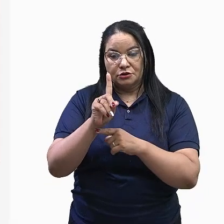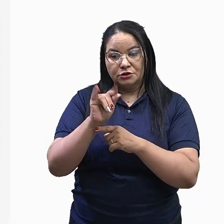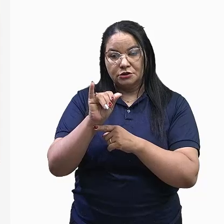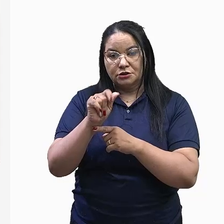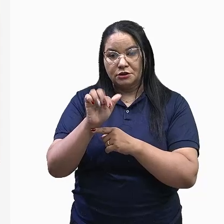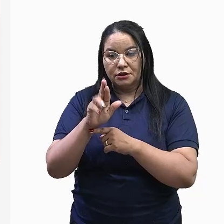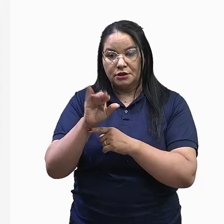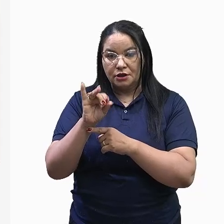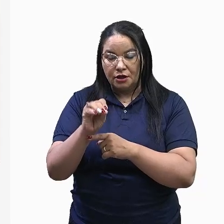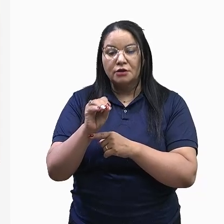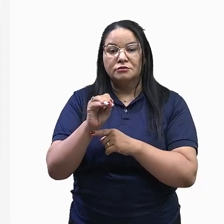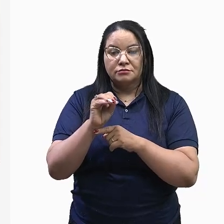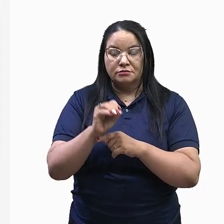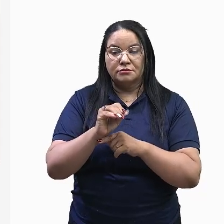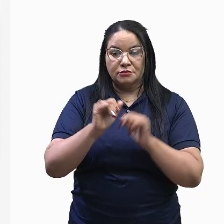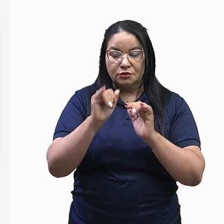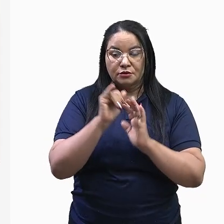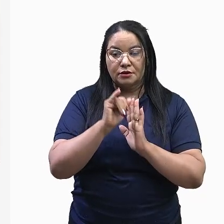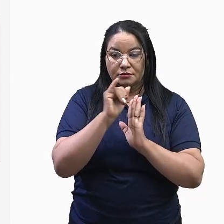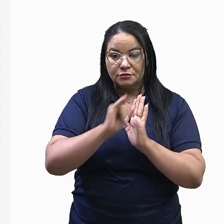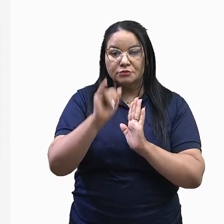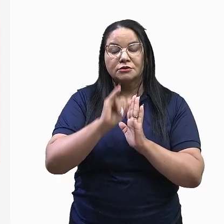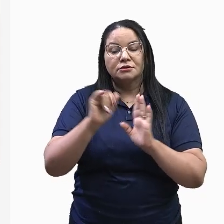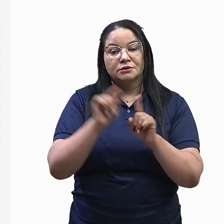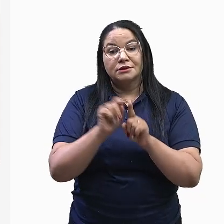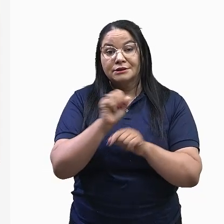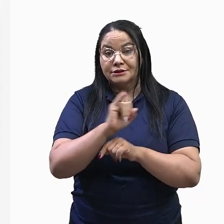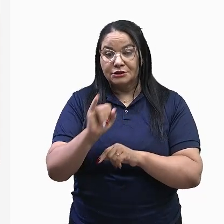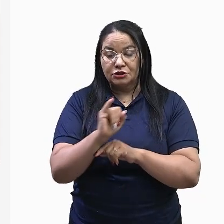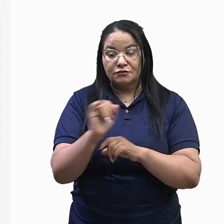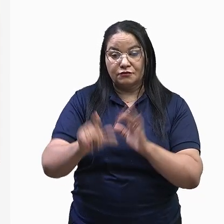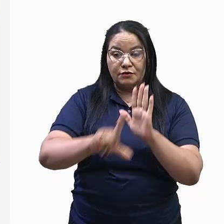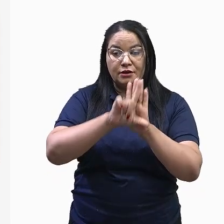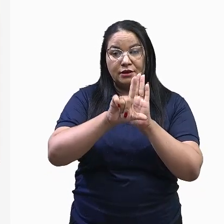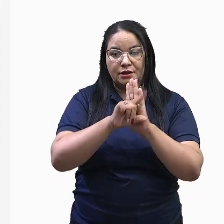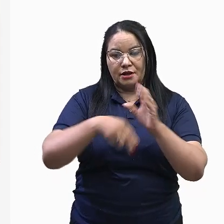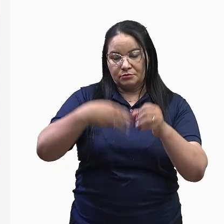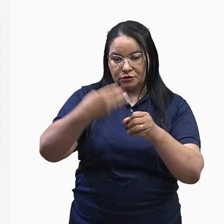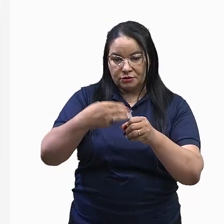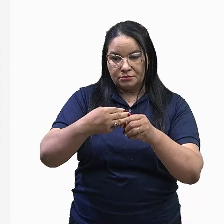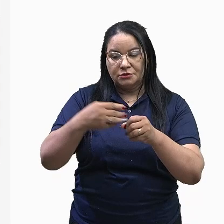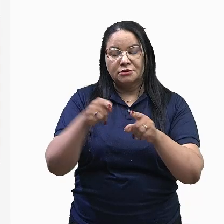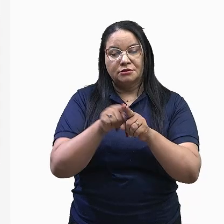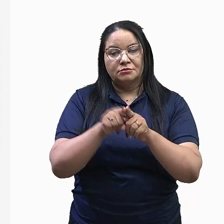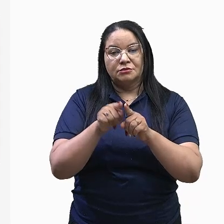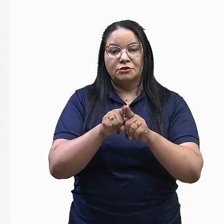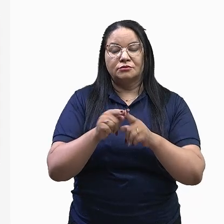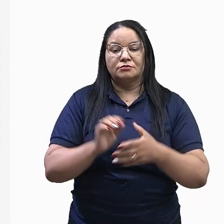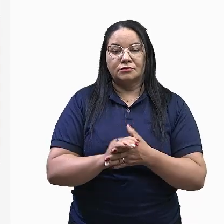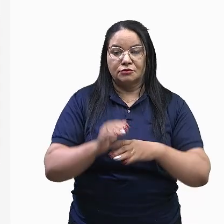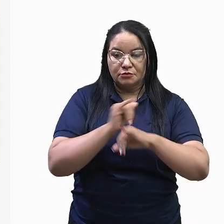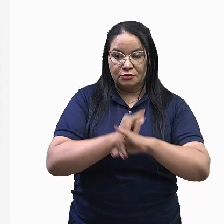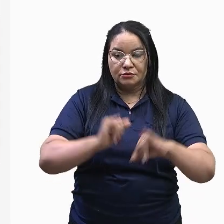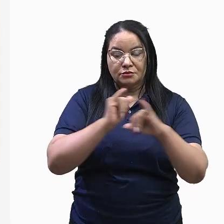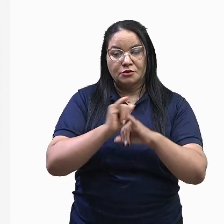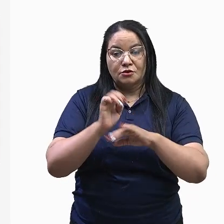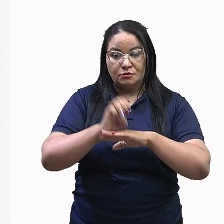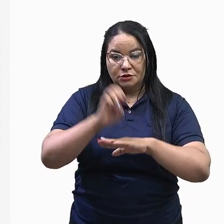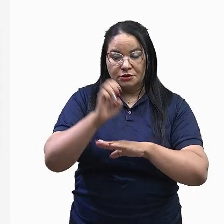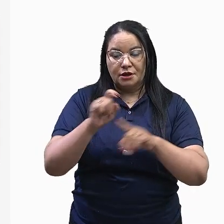Oficial do município, né, se for uma lei municipal, o Diário Oficial do Estado e o Diário Oficial da